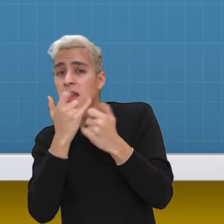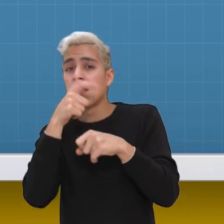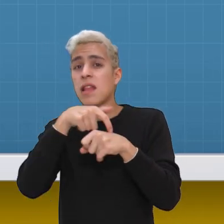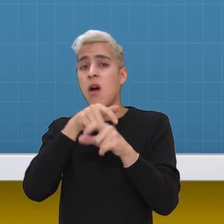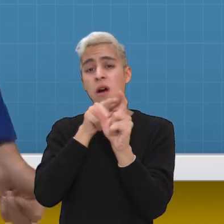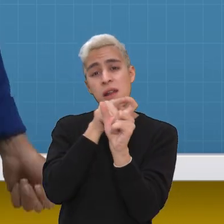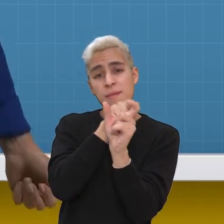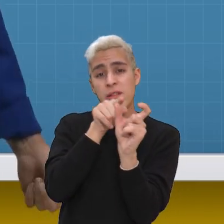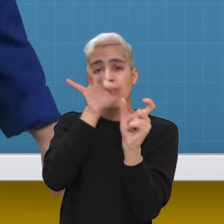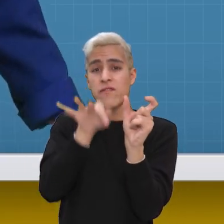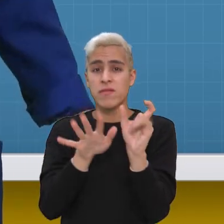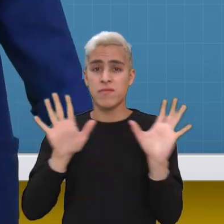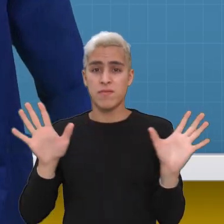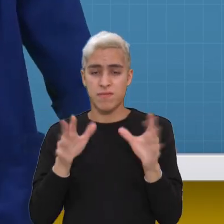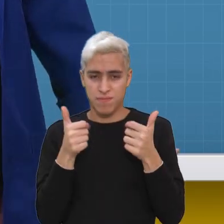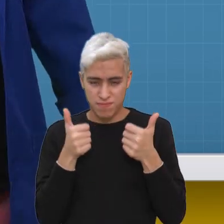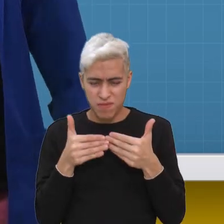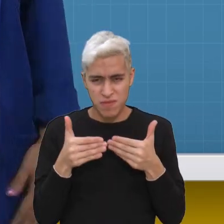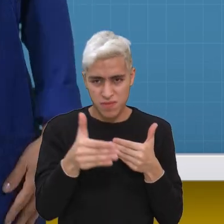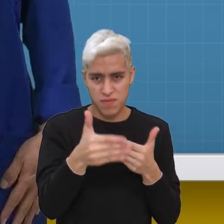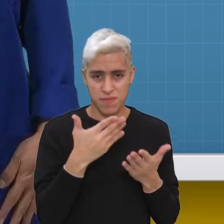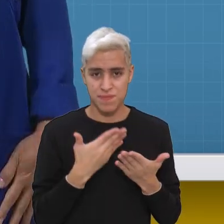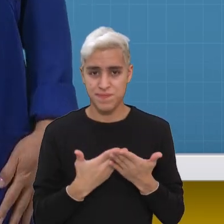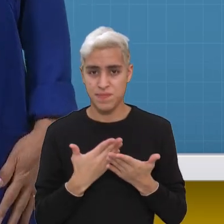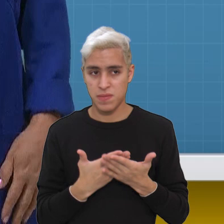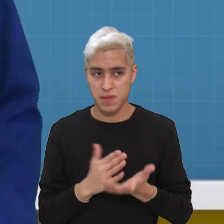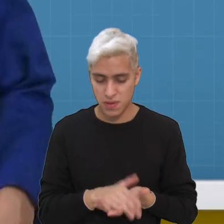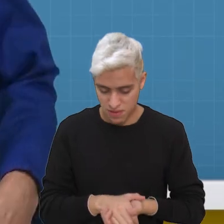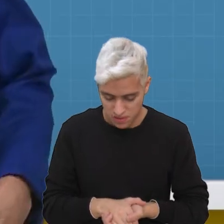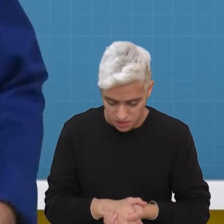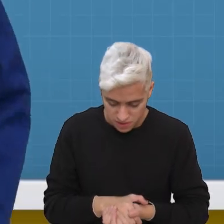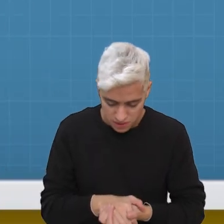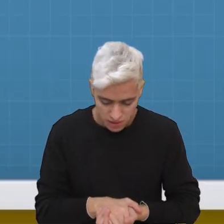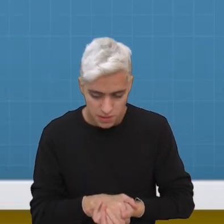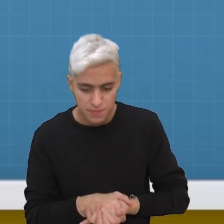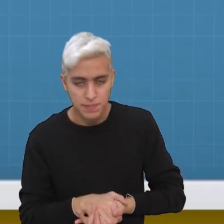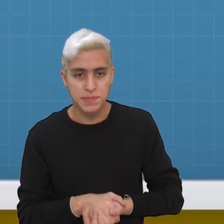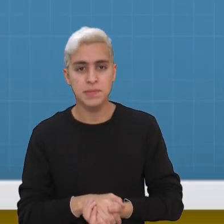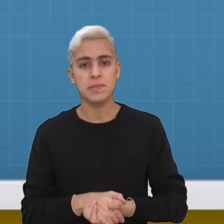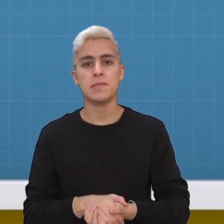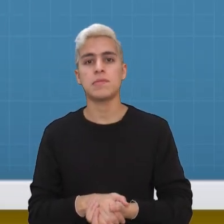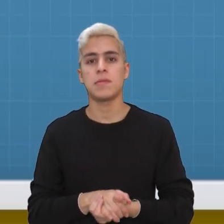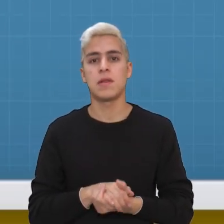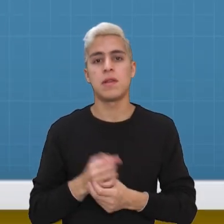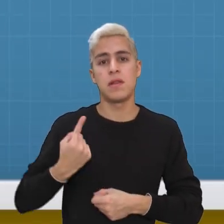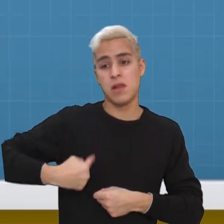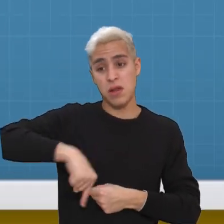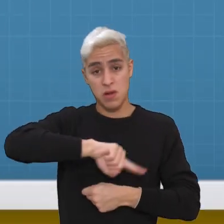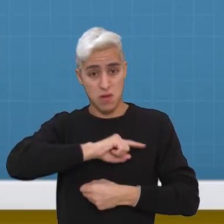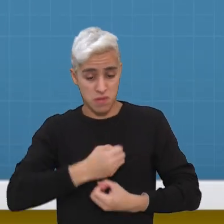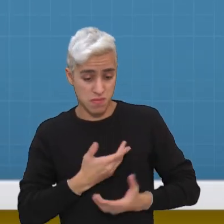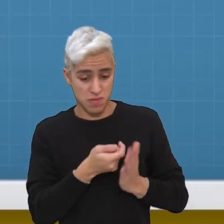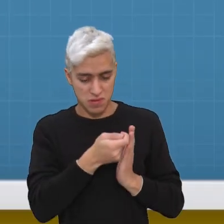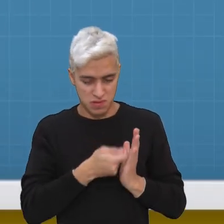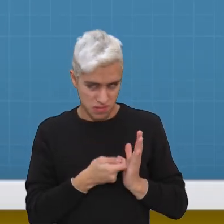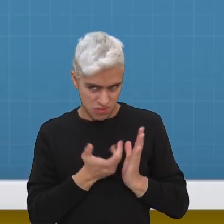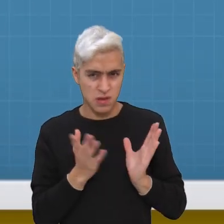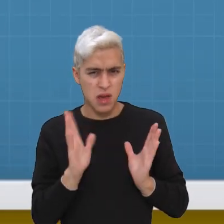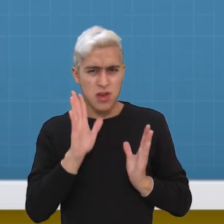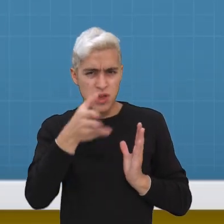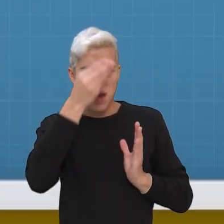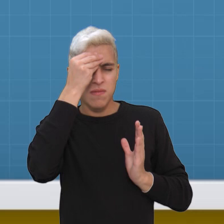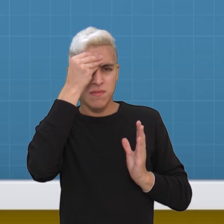Ficou mais fácil agora? Vamos dar sequência então? Estamos lá. No nosso poema, você